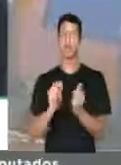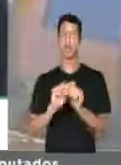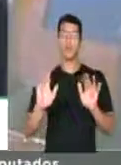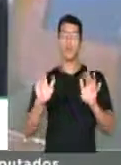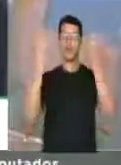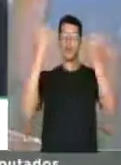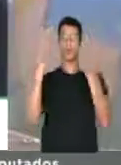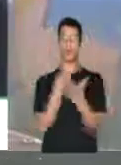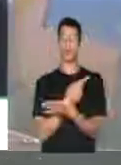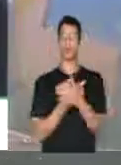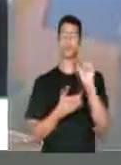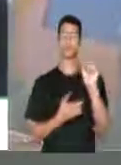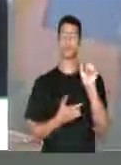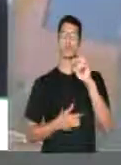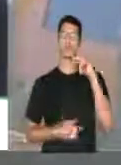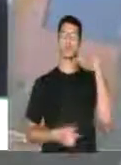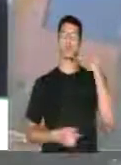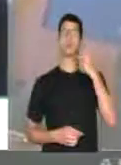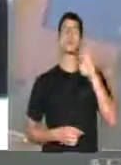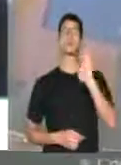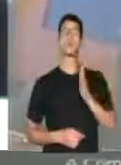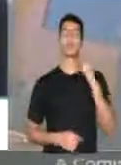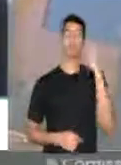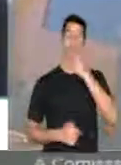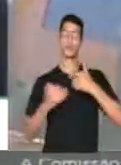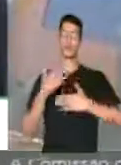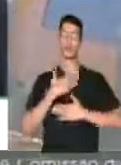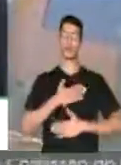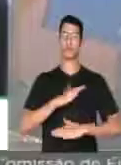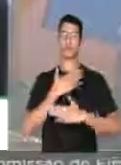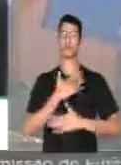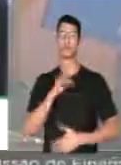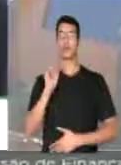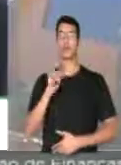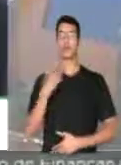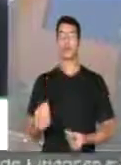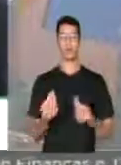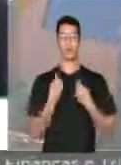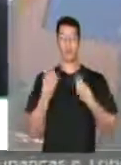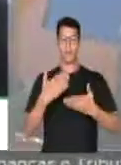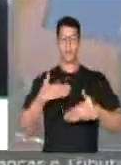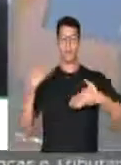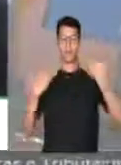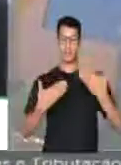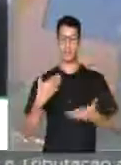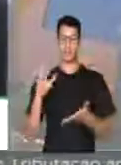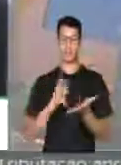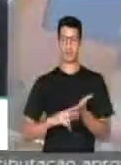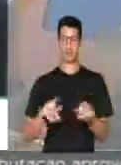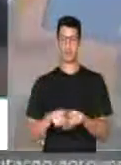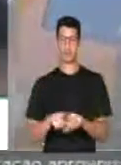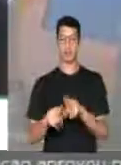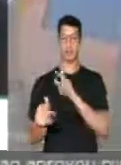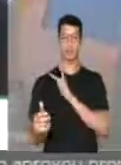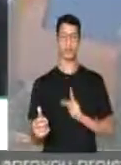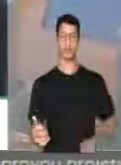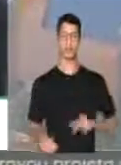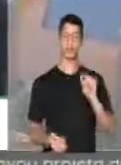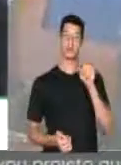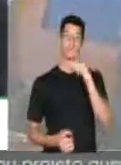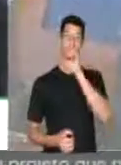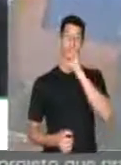evento partidário muito tranquilo e que muito nos deu prazer. Registrar também, presente, que